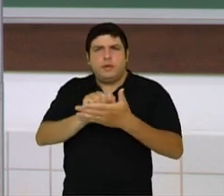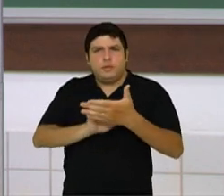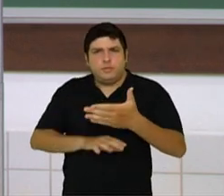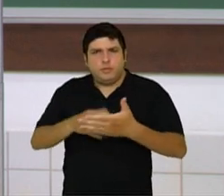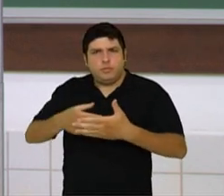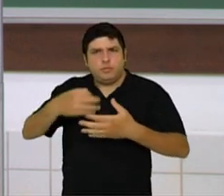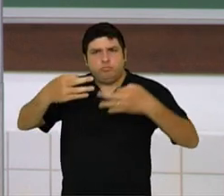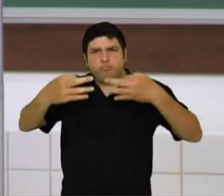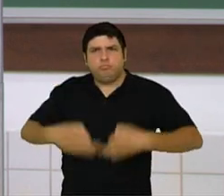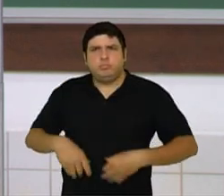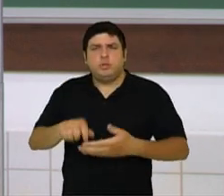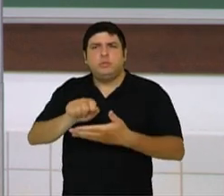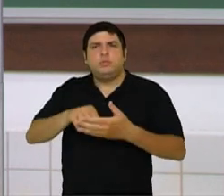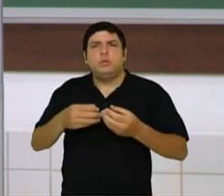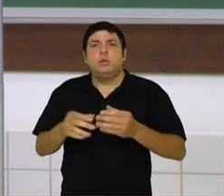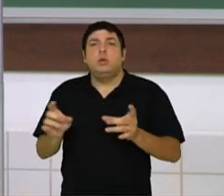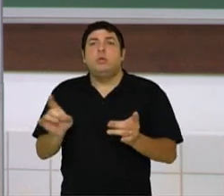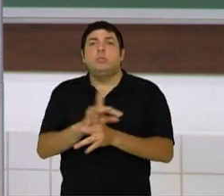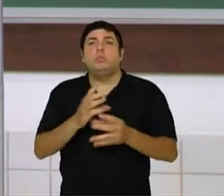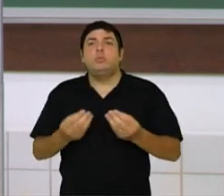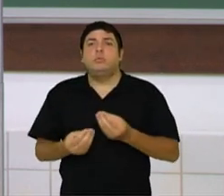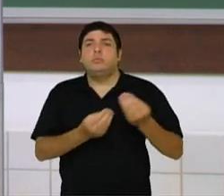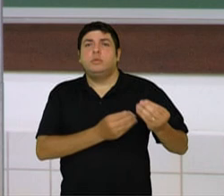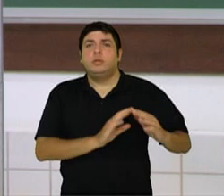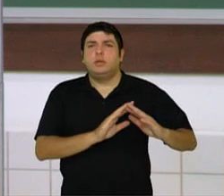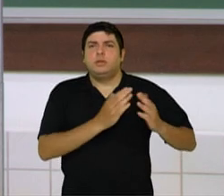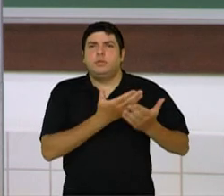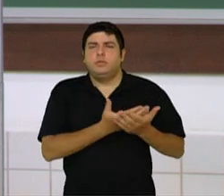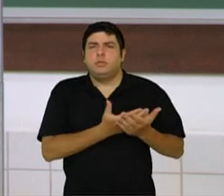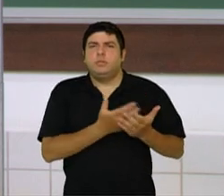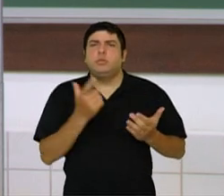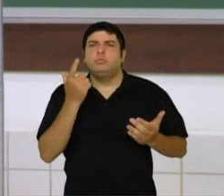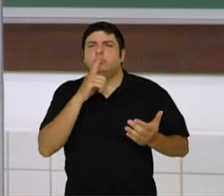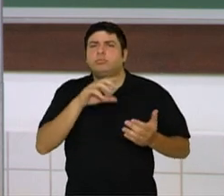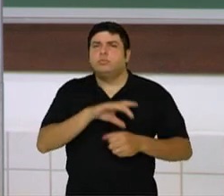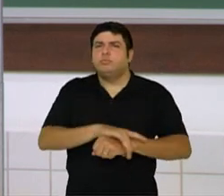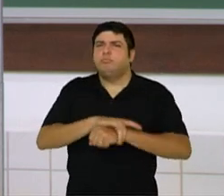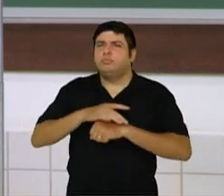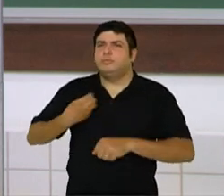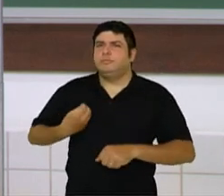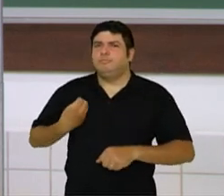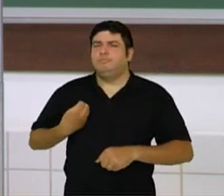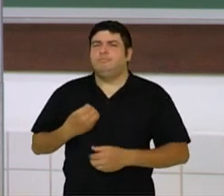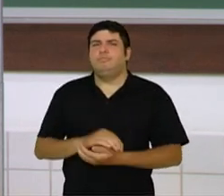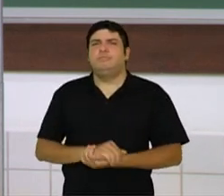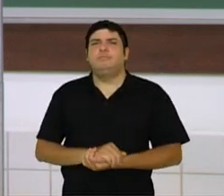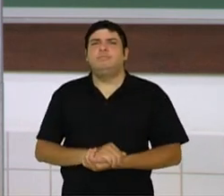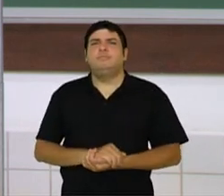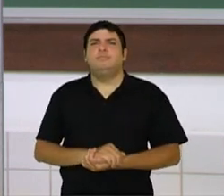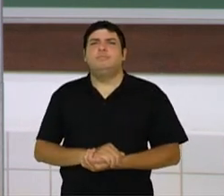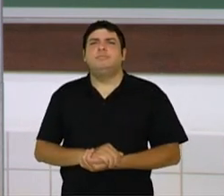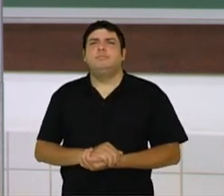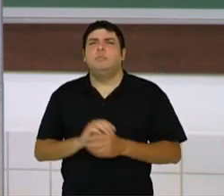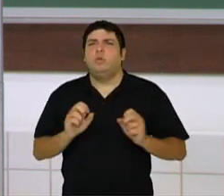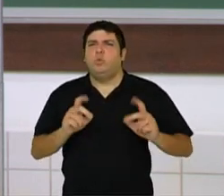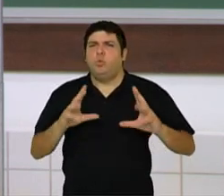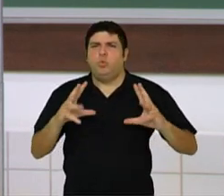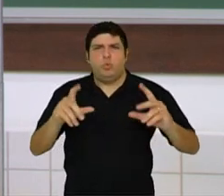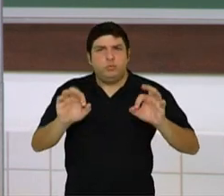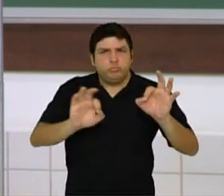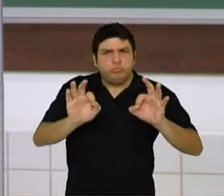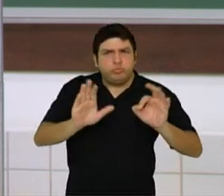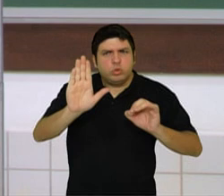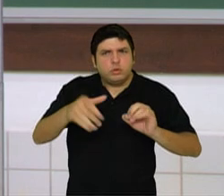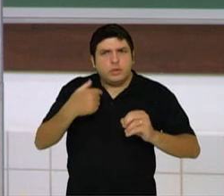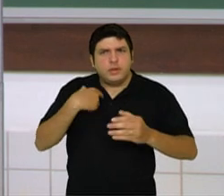bem certinho, leva no teu colégio, entrega lá e garante a presença da aula, tá bom? Todo mundo preparado aí? Caderno, todo